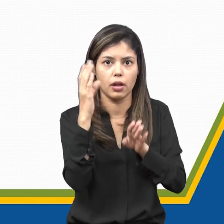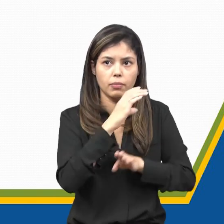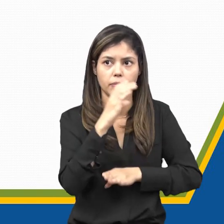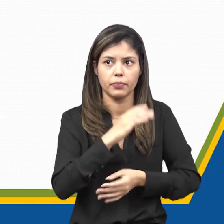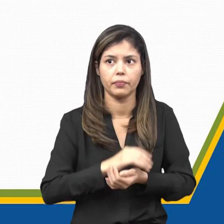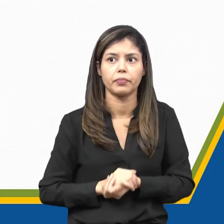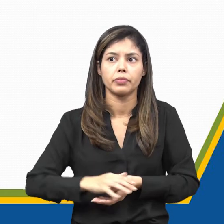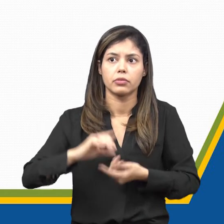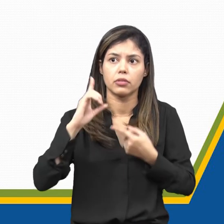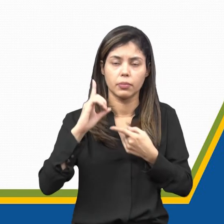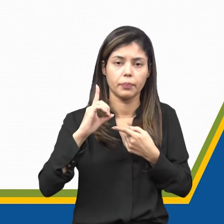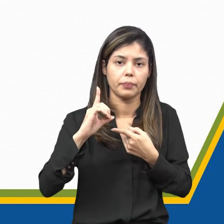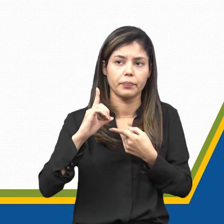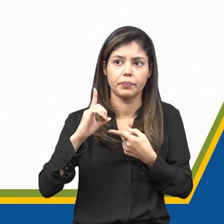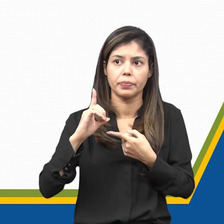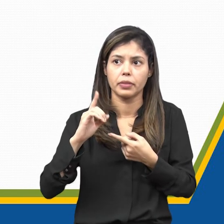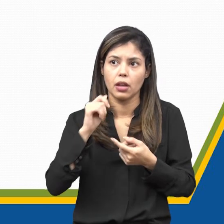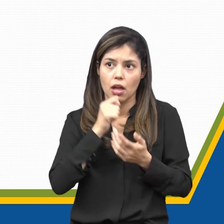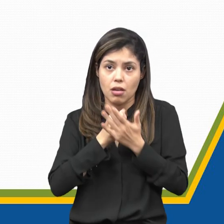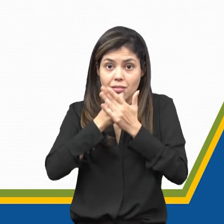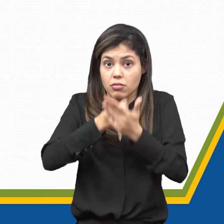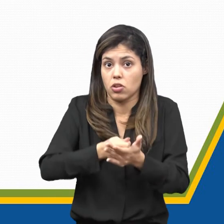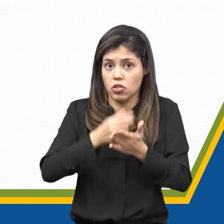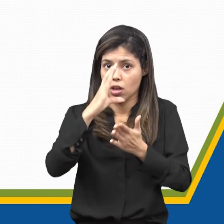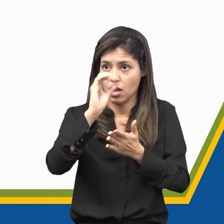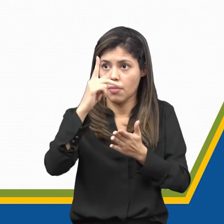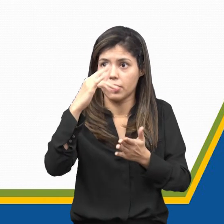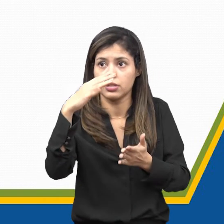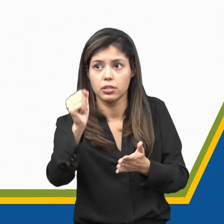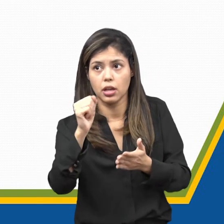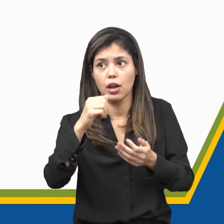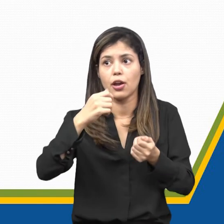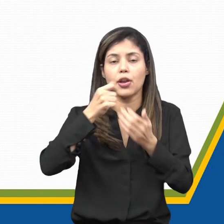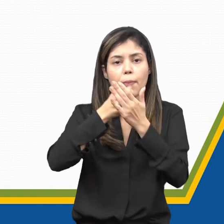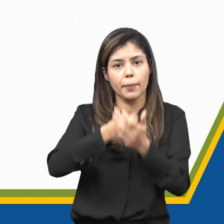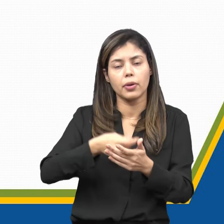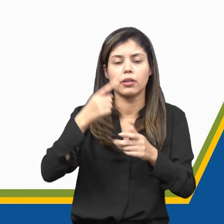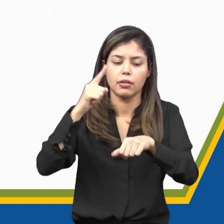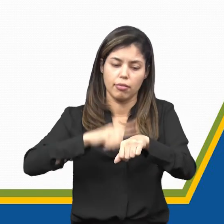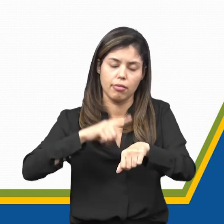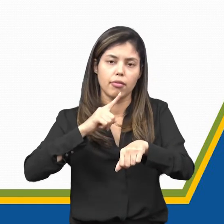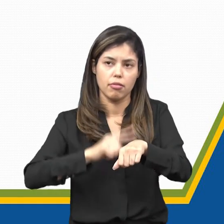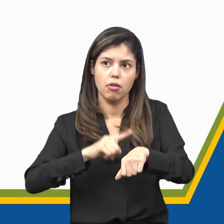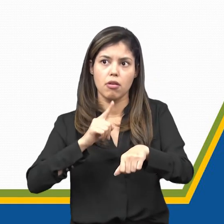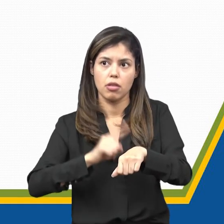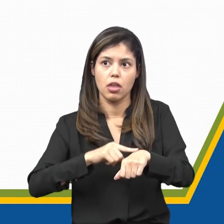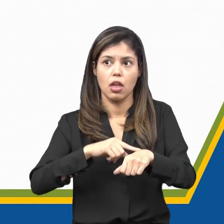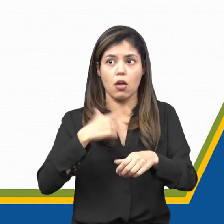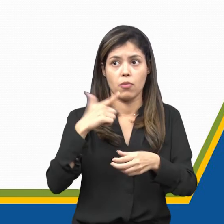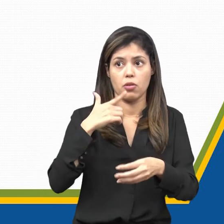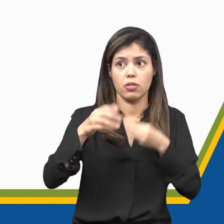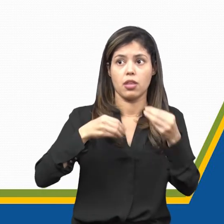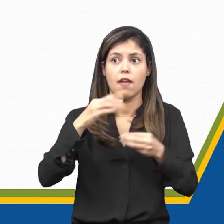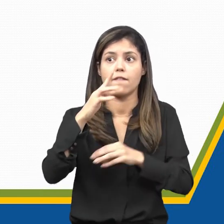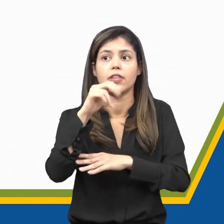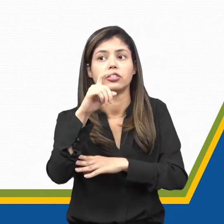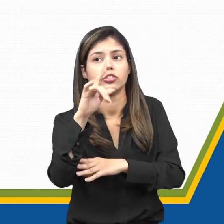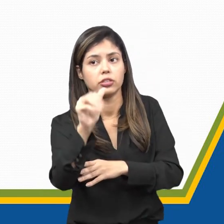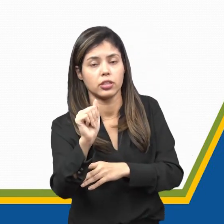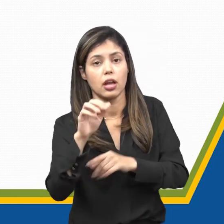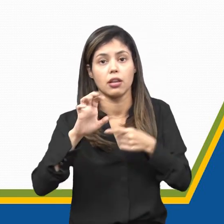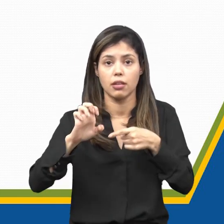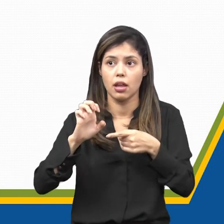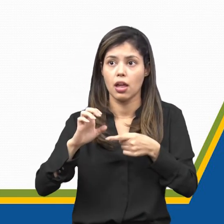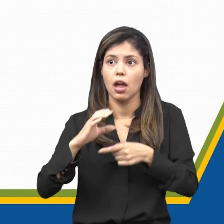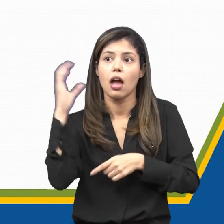direção. D, a resistência é a capacidade de permanecer o maior tempo possível em uma atividade física sem fadiga.